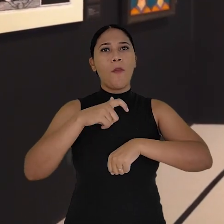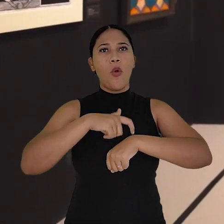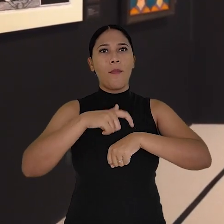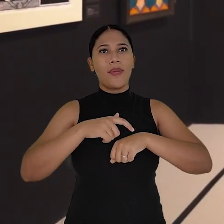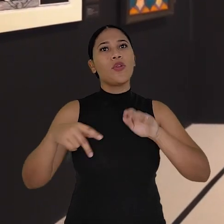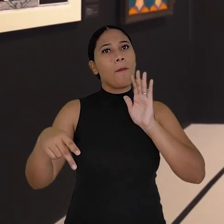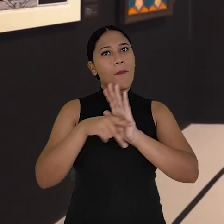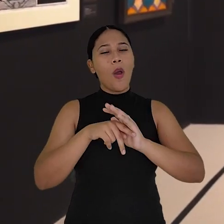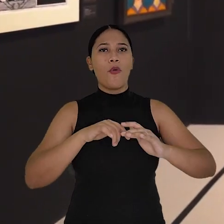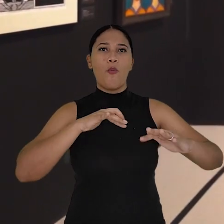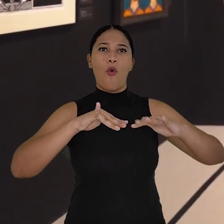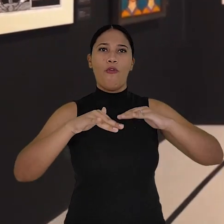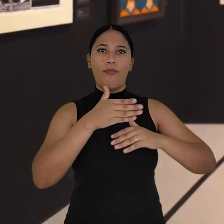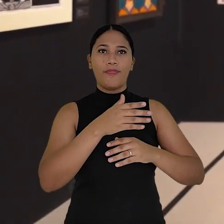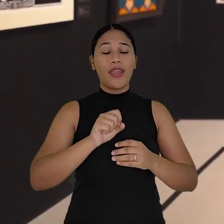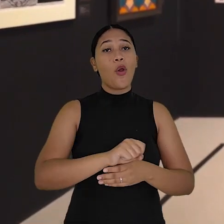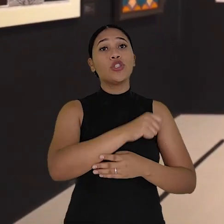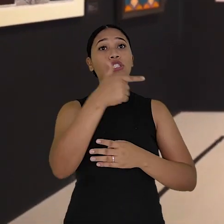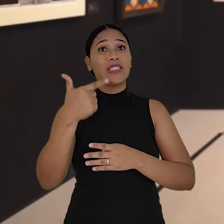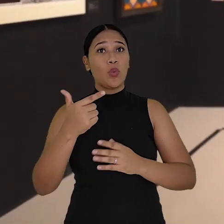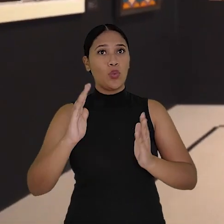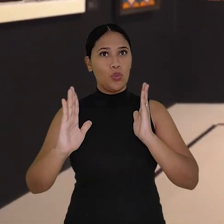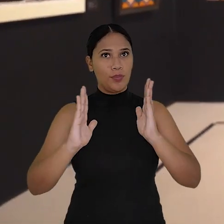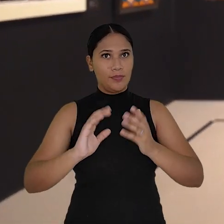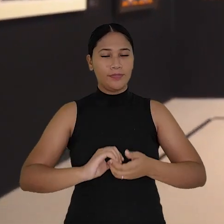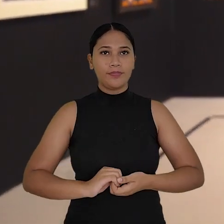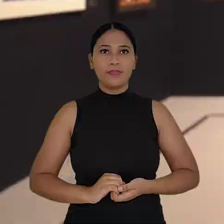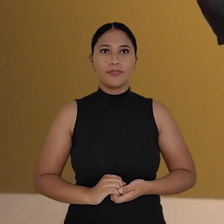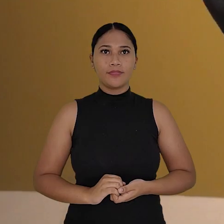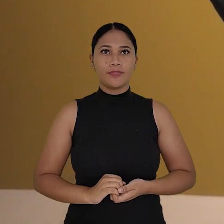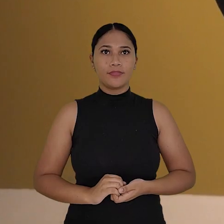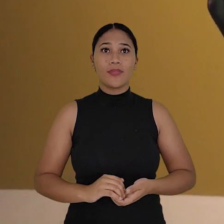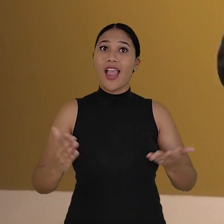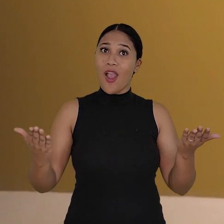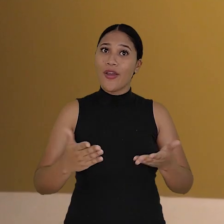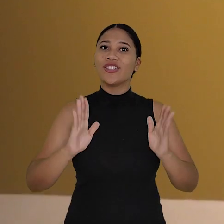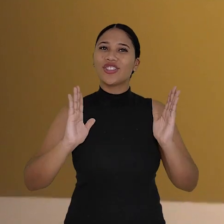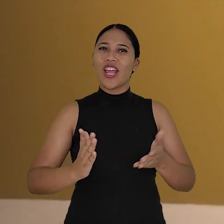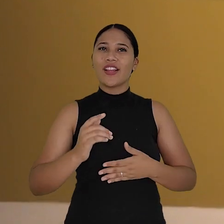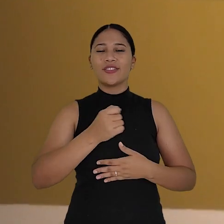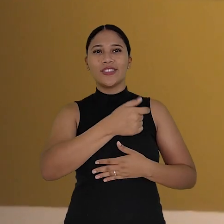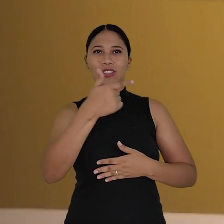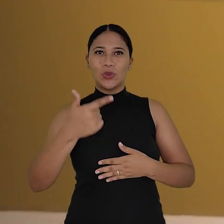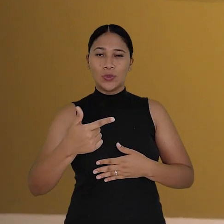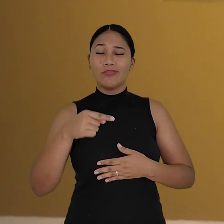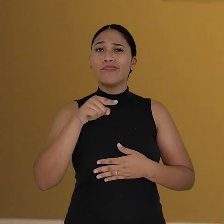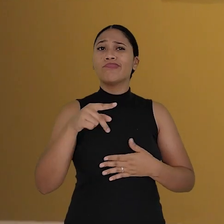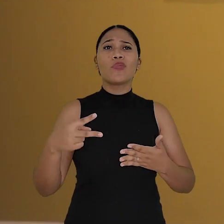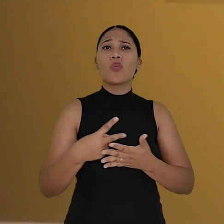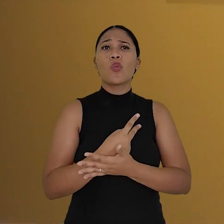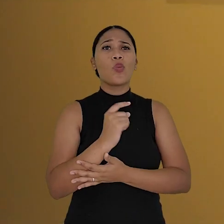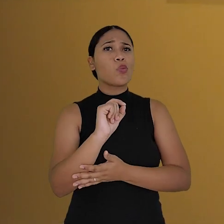do armorial. E agora a gente vai passar para o segundo momento. Bom, então aí a gente tem a segunda fase do movimento